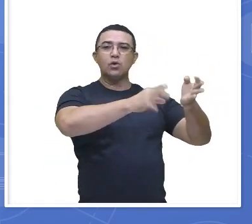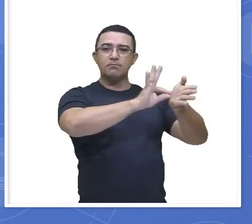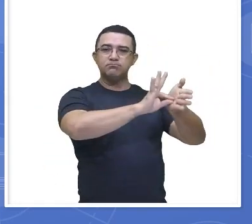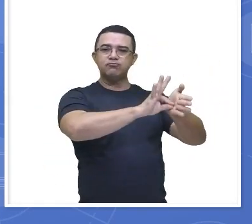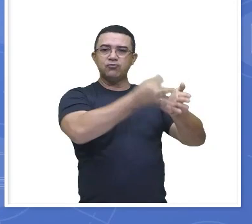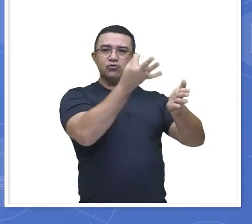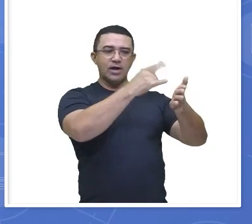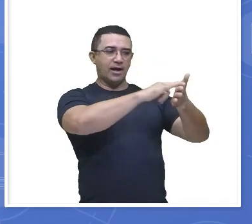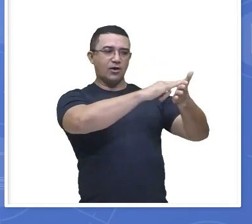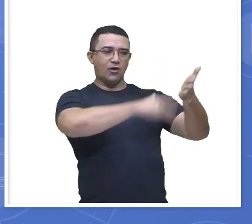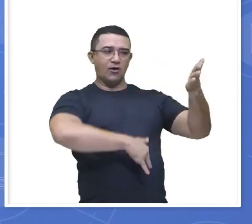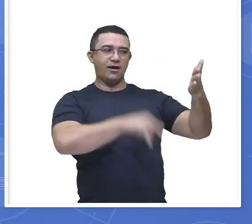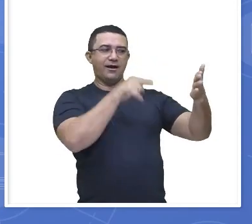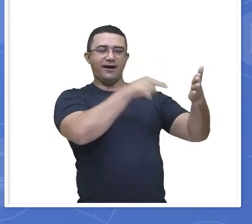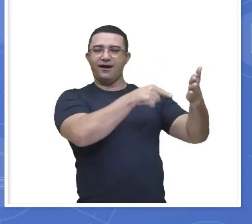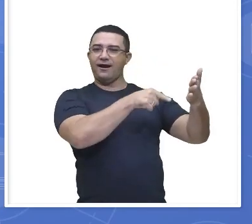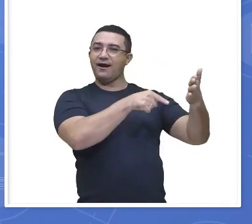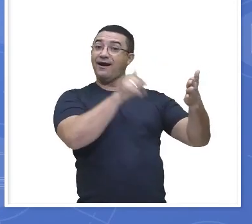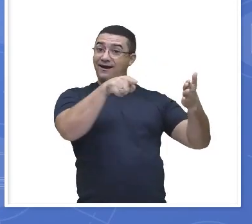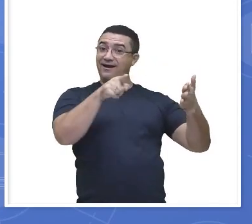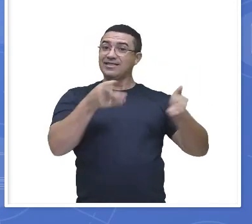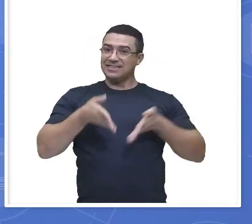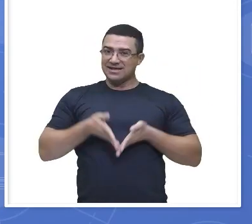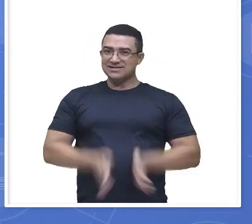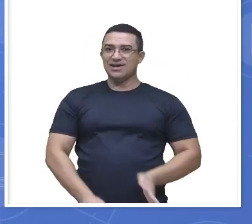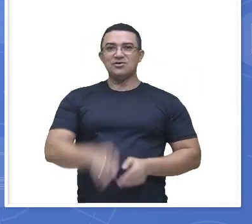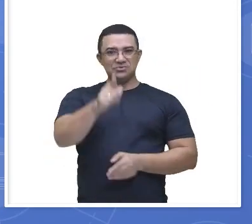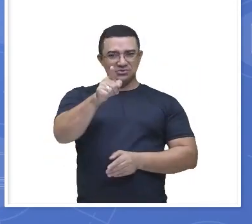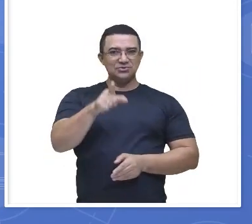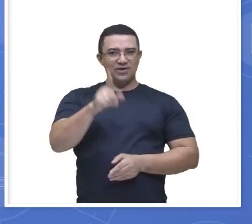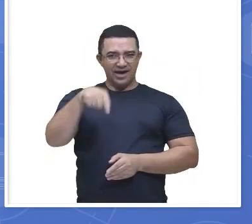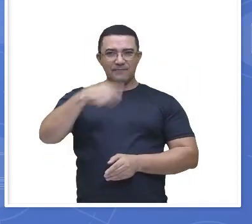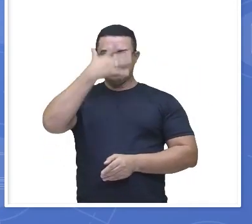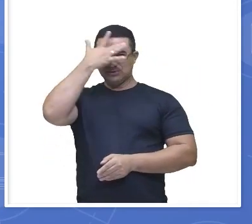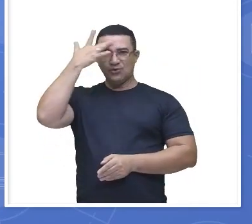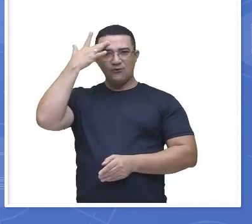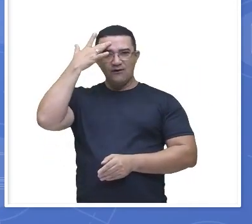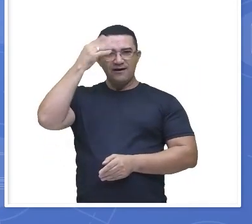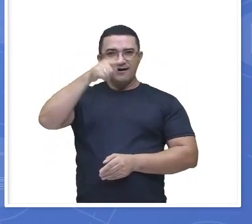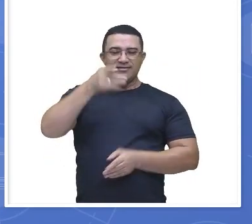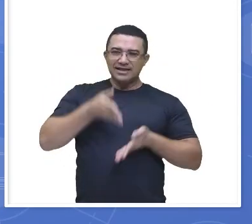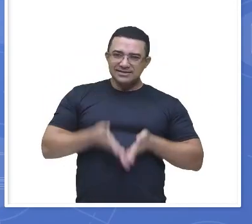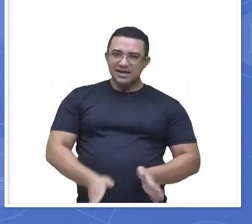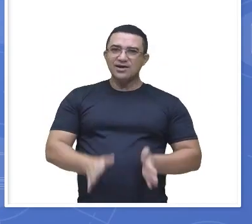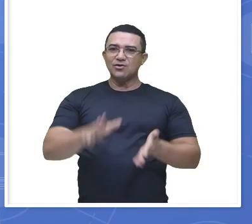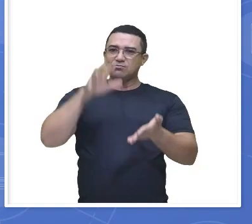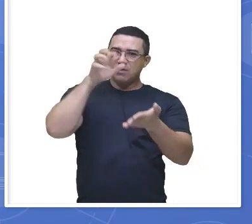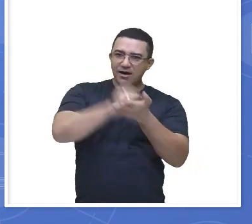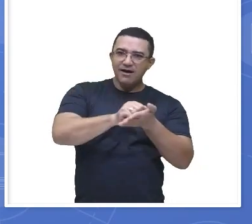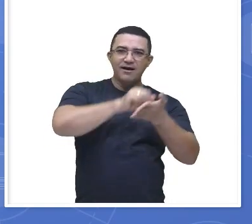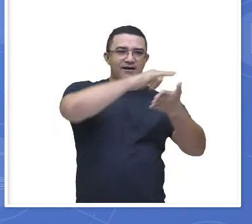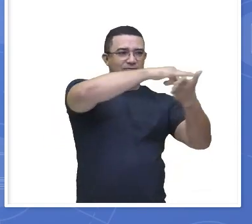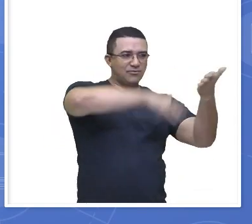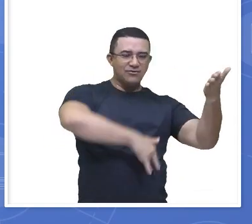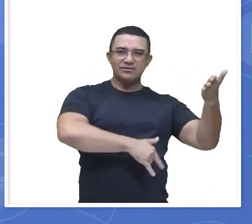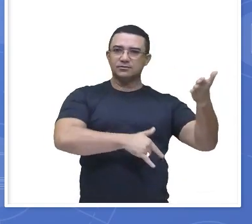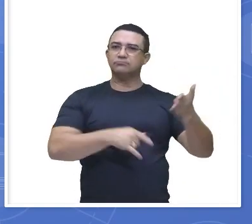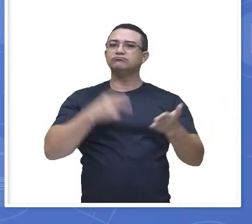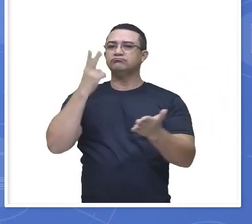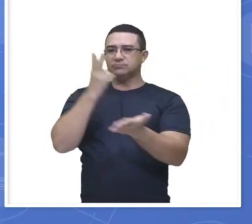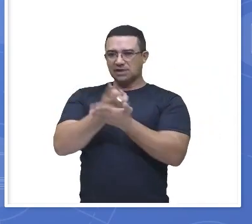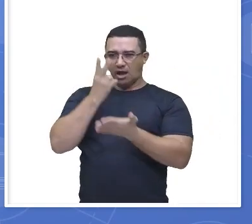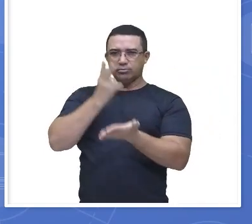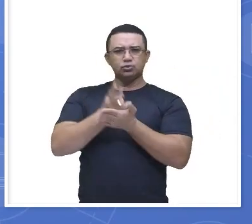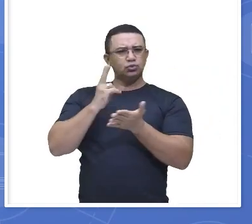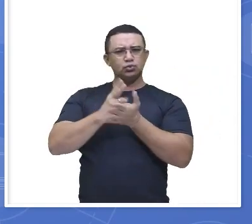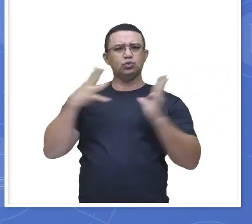registro de nascimento diz socialmente que você existe, é um novo cidadão, é uma pessoa. Então percebam que a todo momento